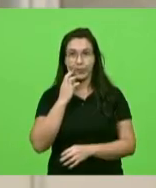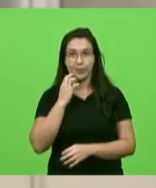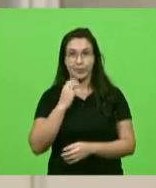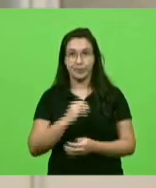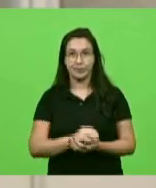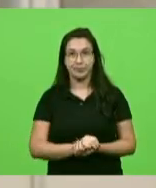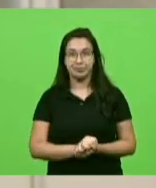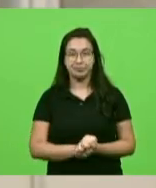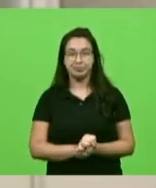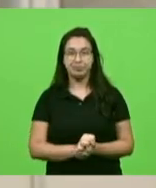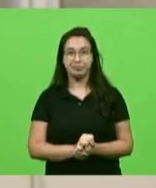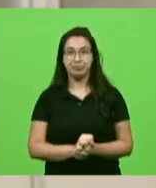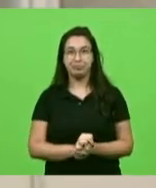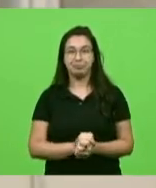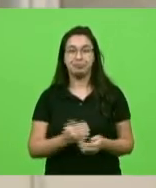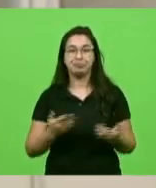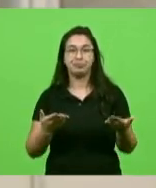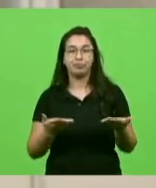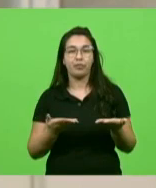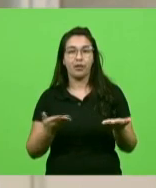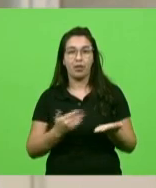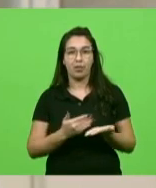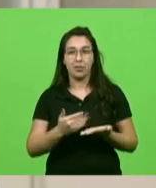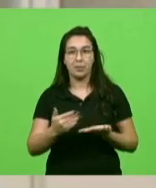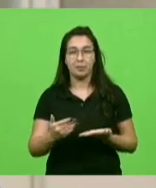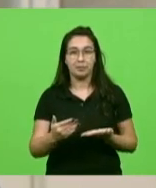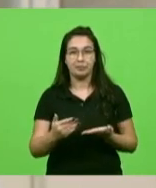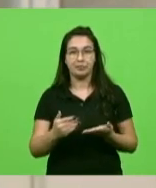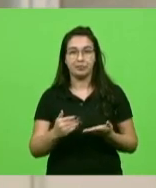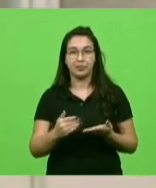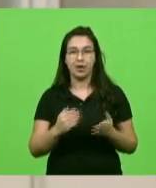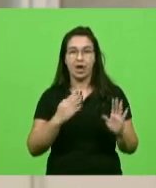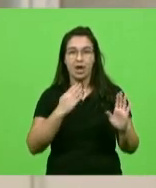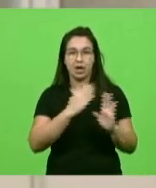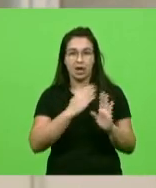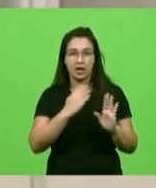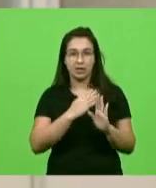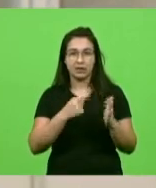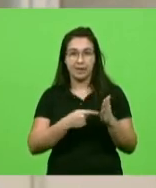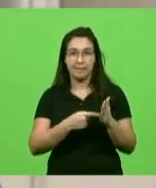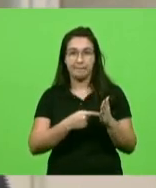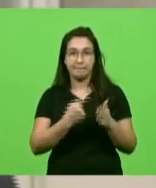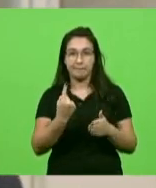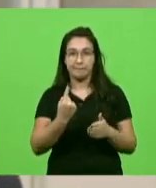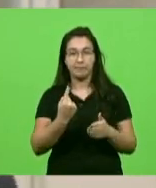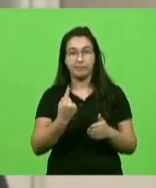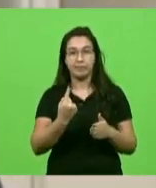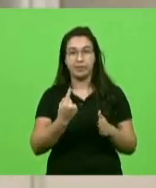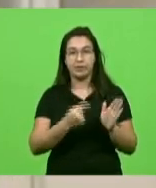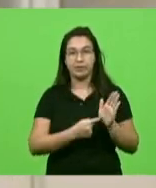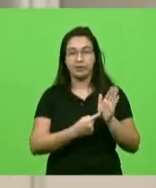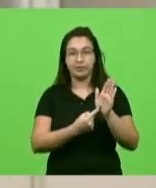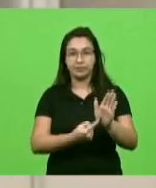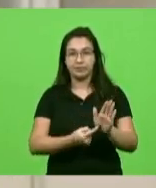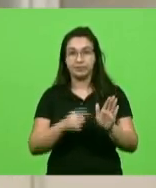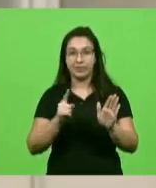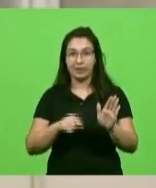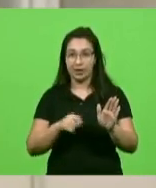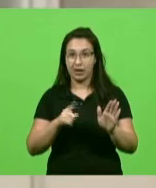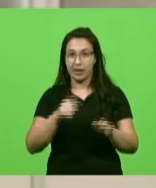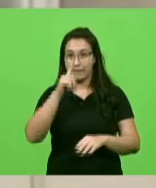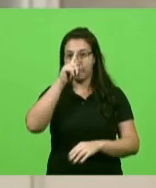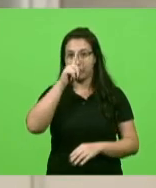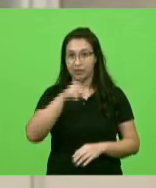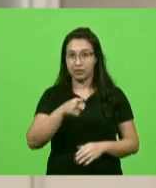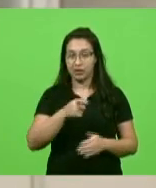o ingresso na apreciação da primeira implantação ou acusação que diz respeito à ordenação de